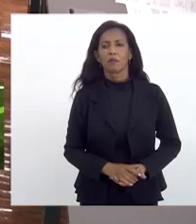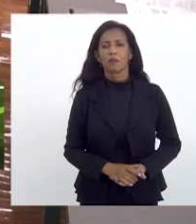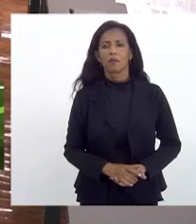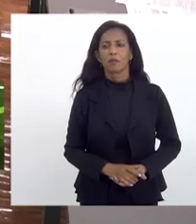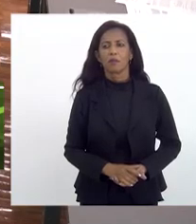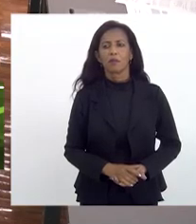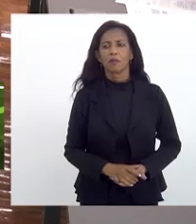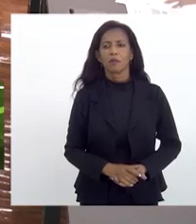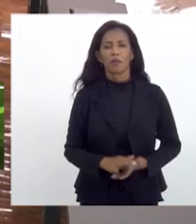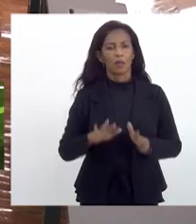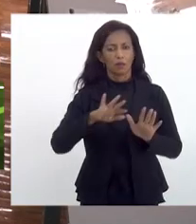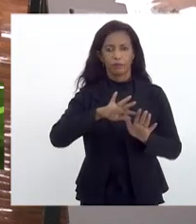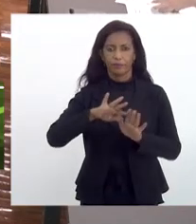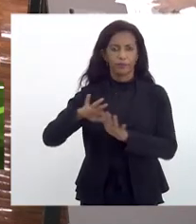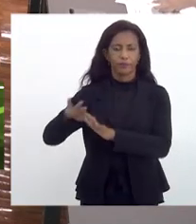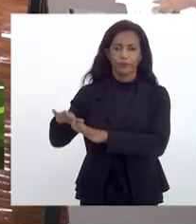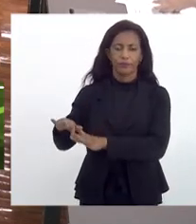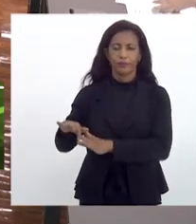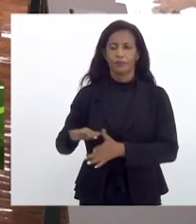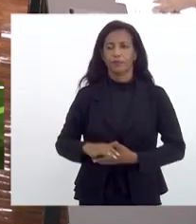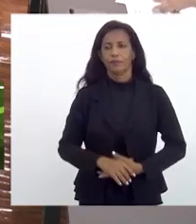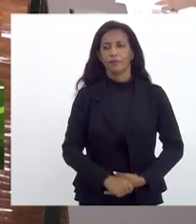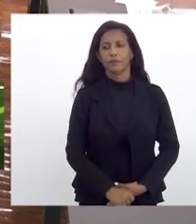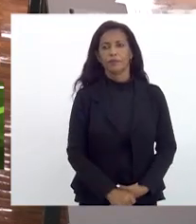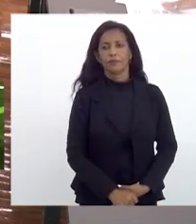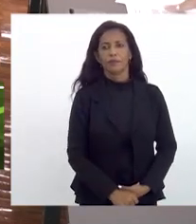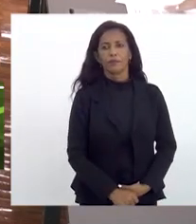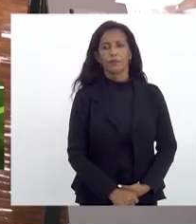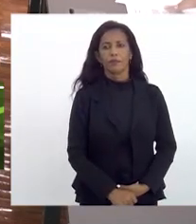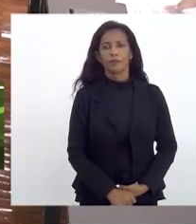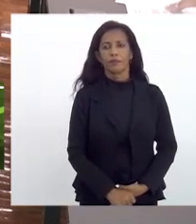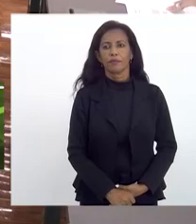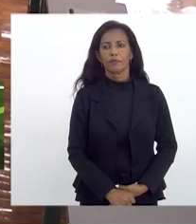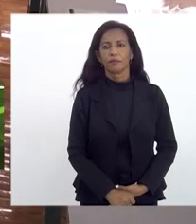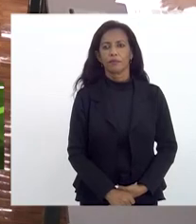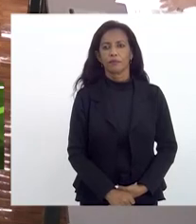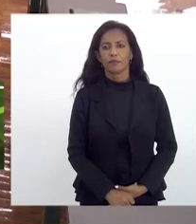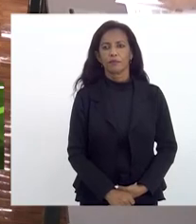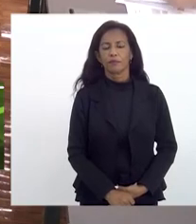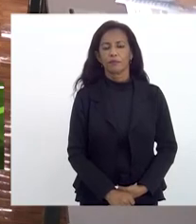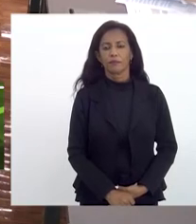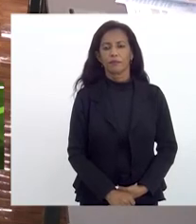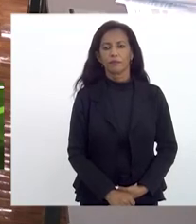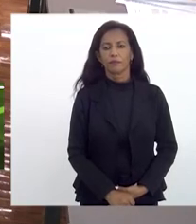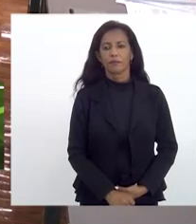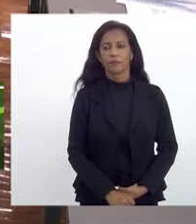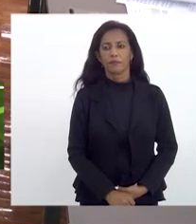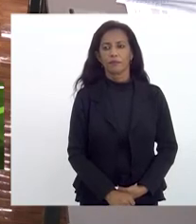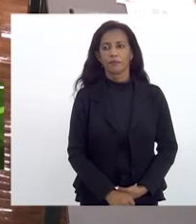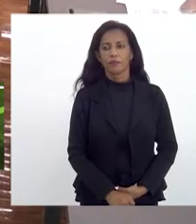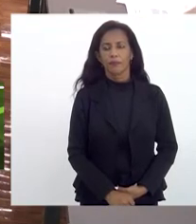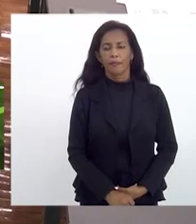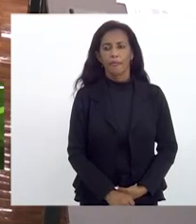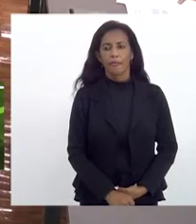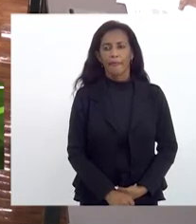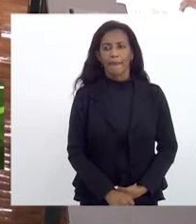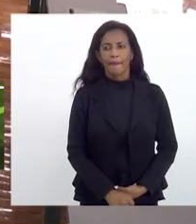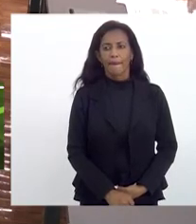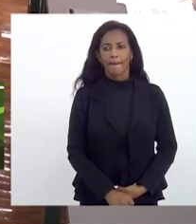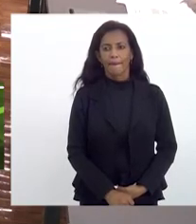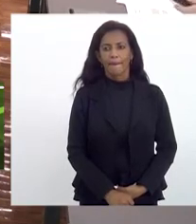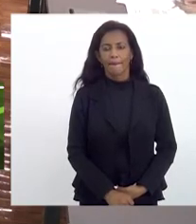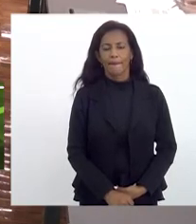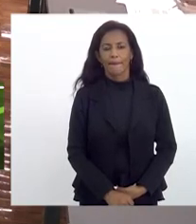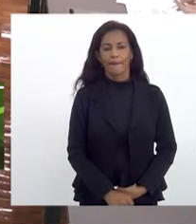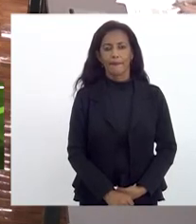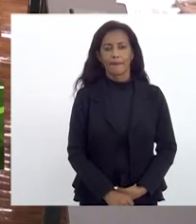escolhi. Tá. ó. É o Fundo de Reserva do Rio Previdência e os TAGs e TAGs. Os